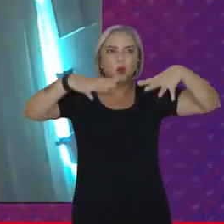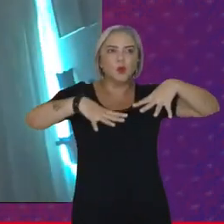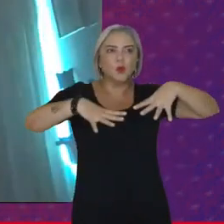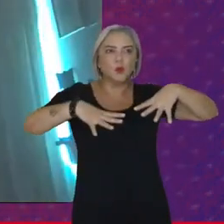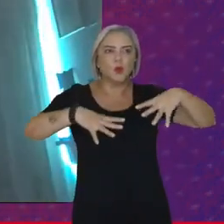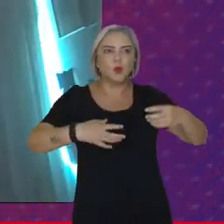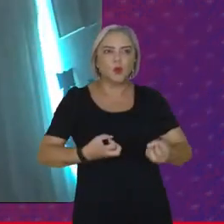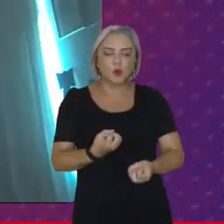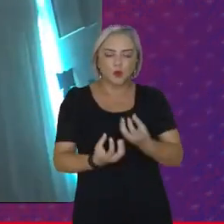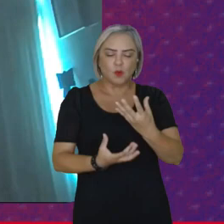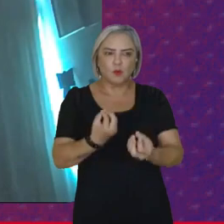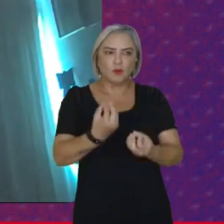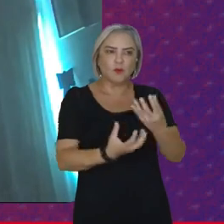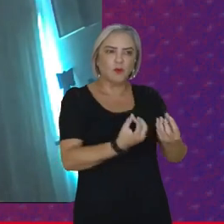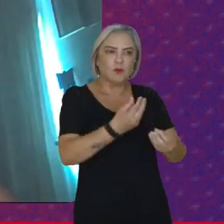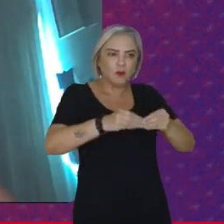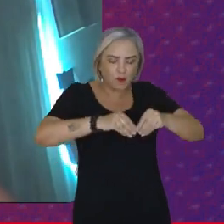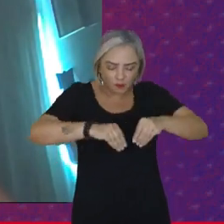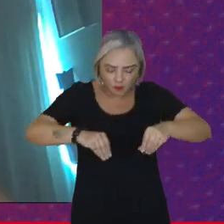fogo.